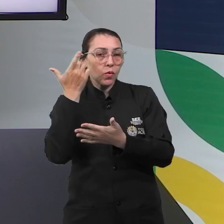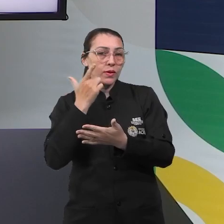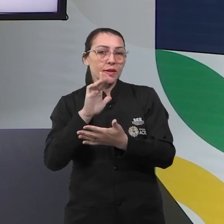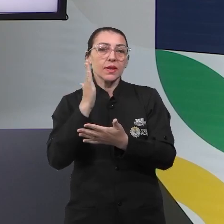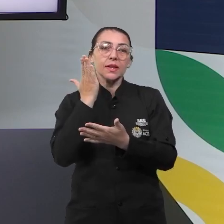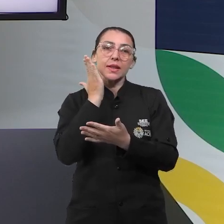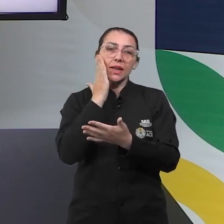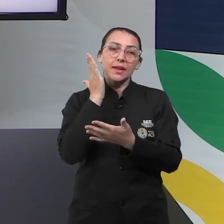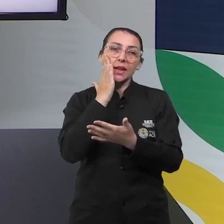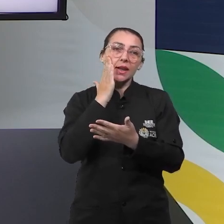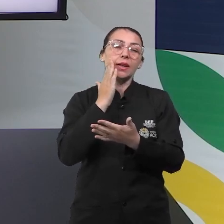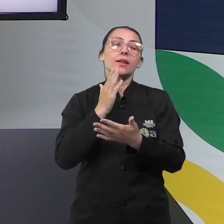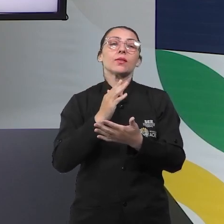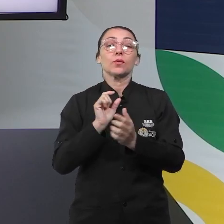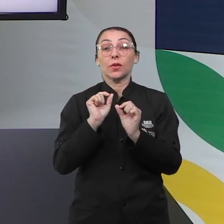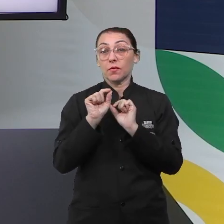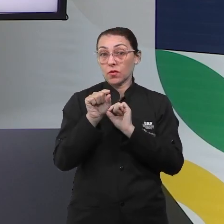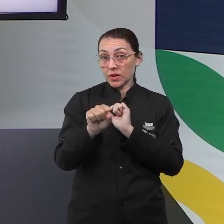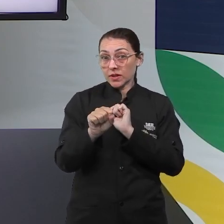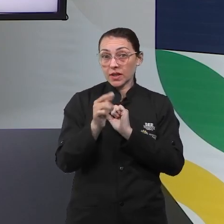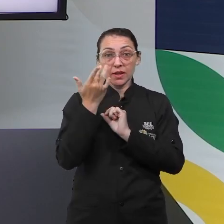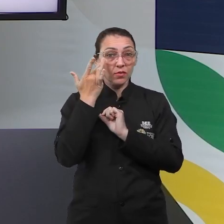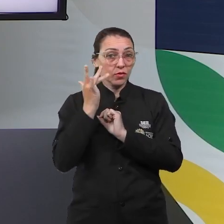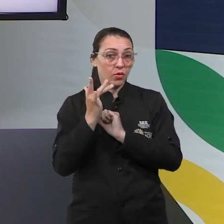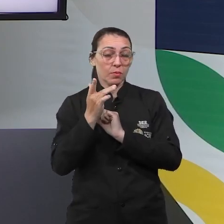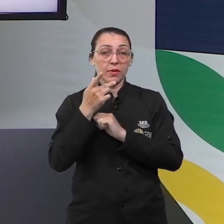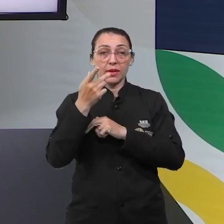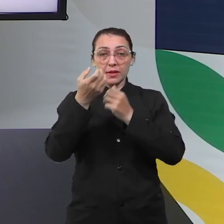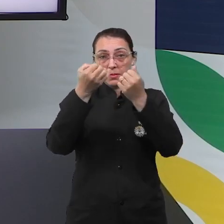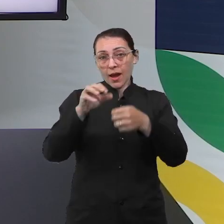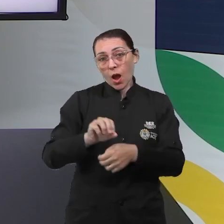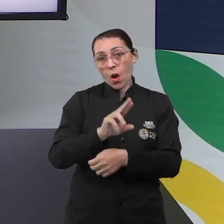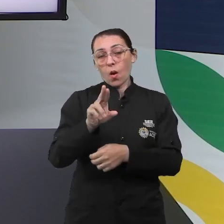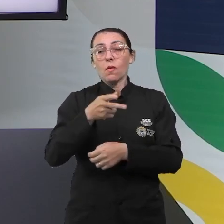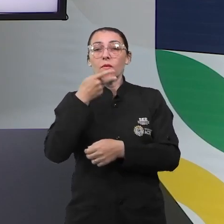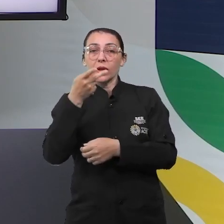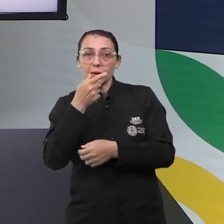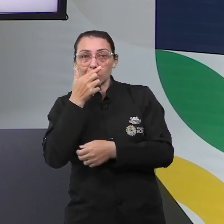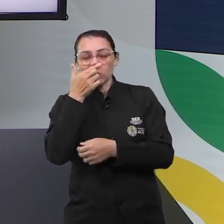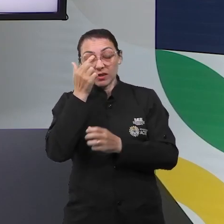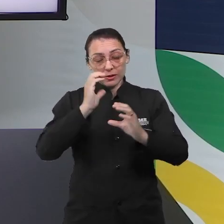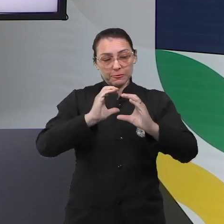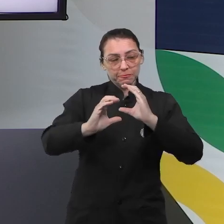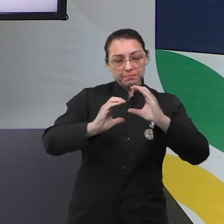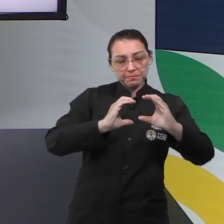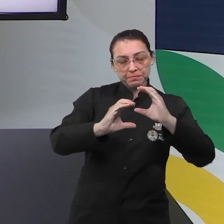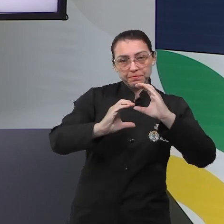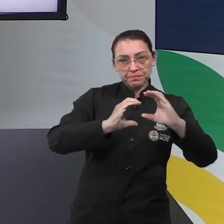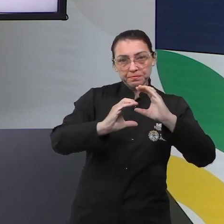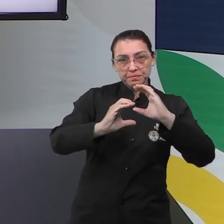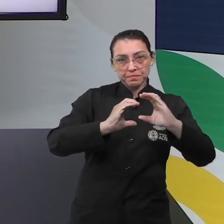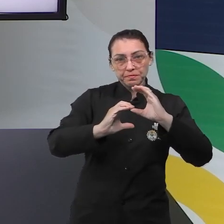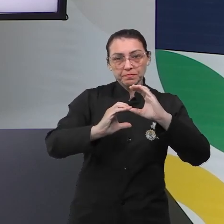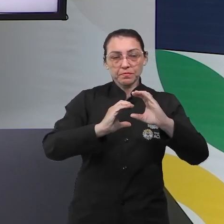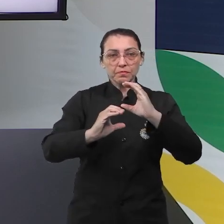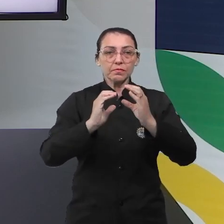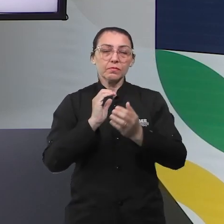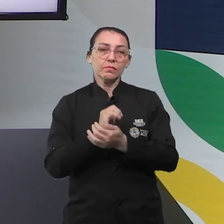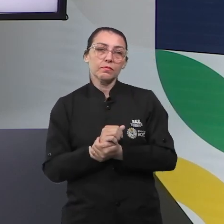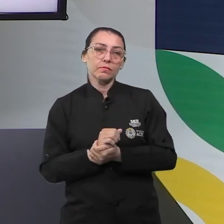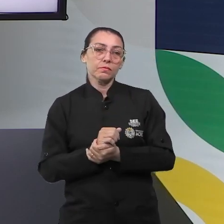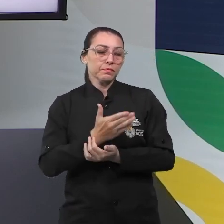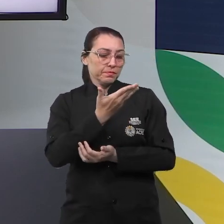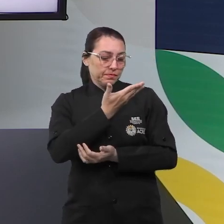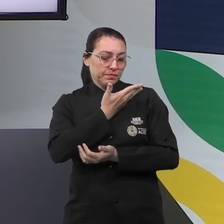tirar dúvida daquilo que você falou. Então, já pensou, você está se comunicando com o